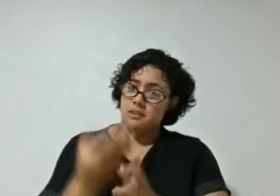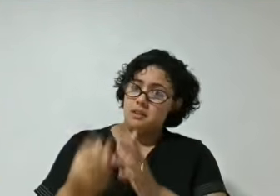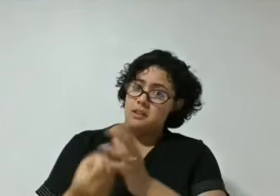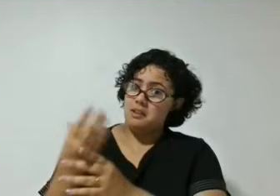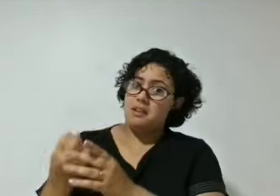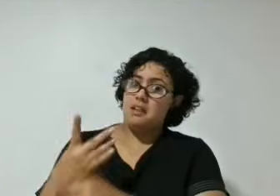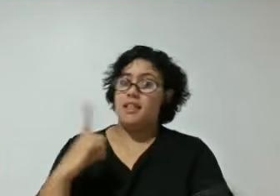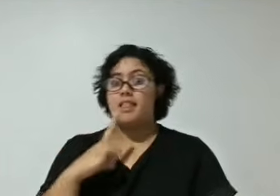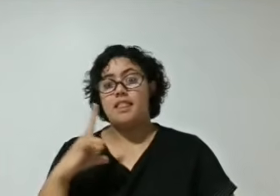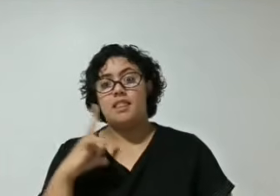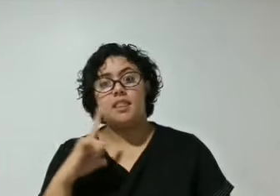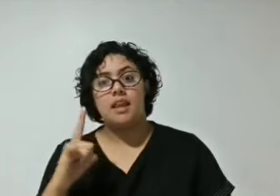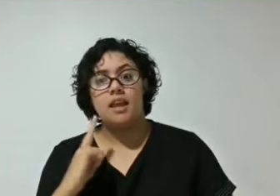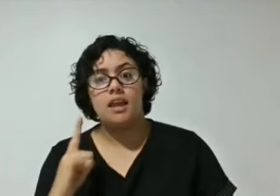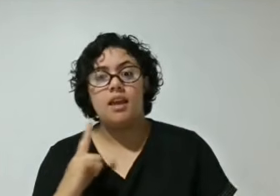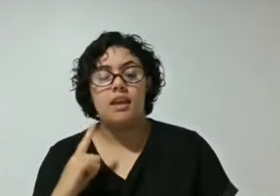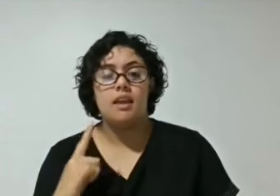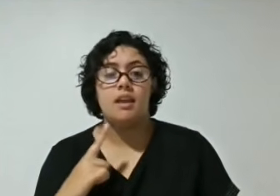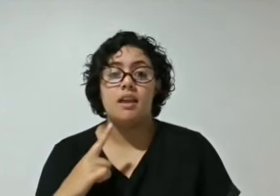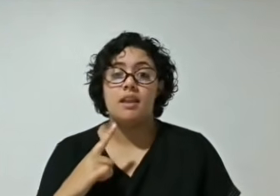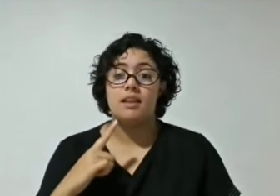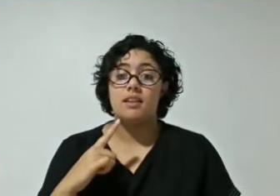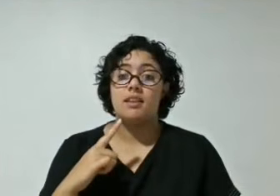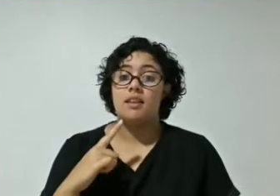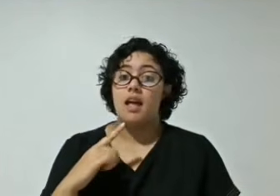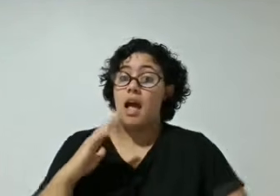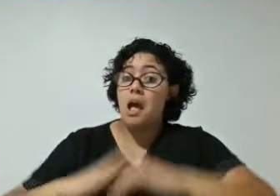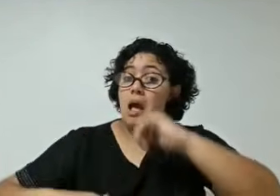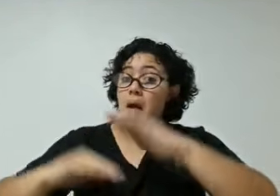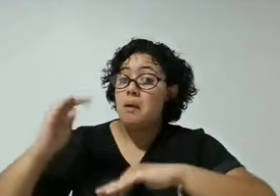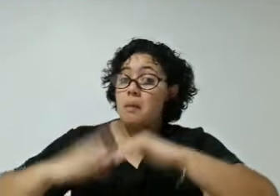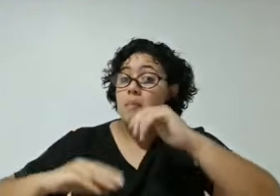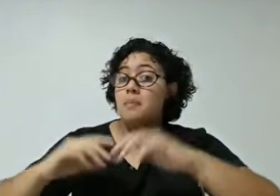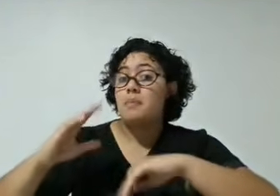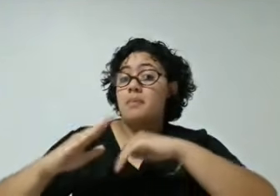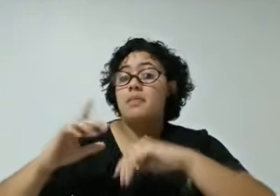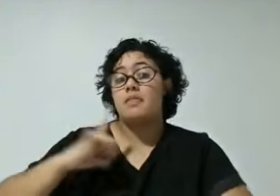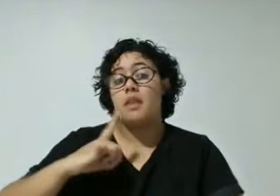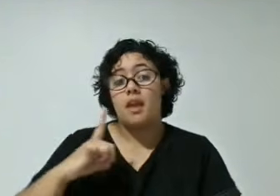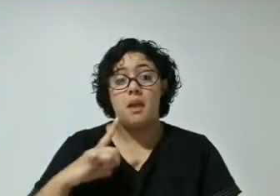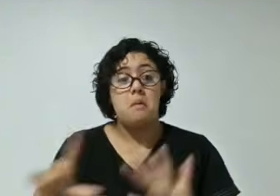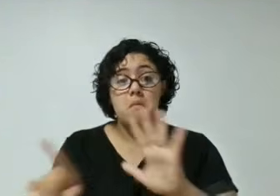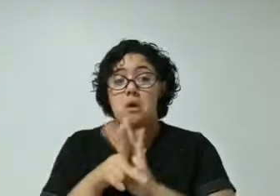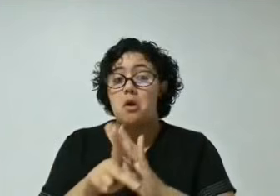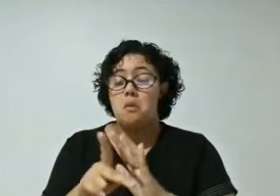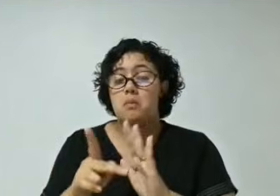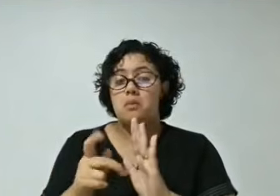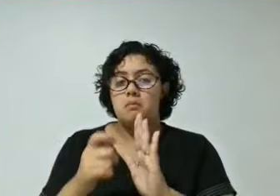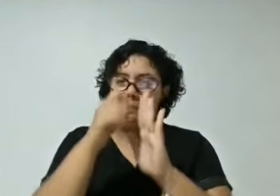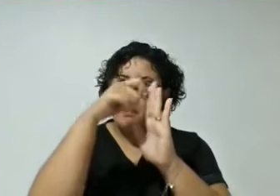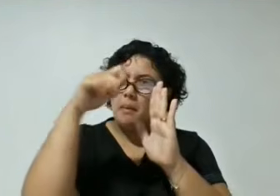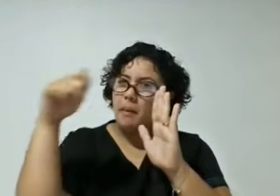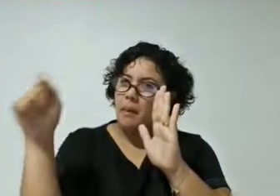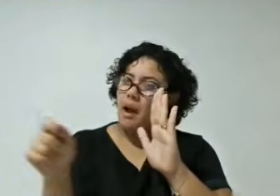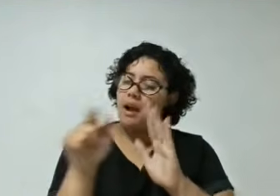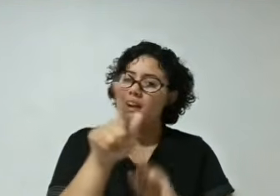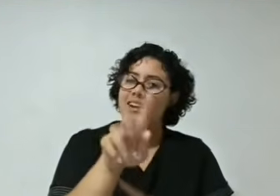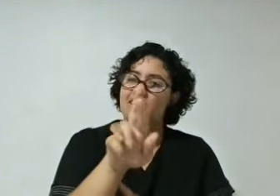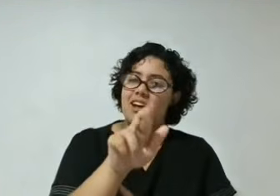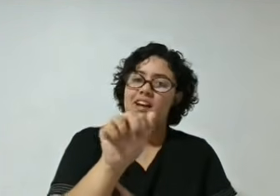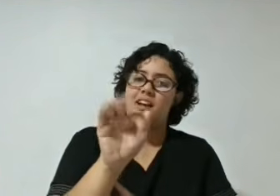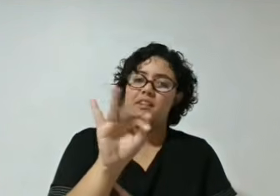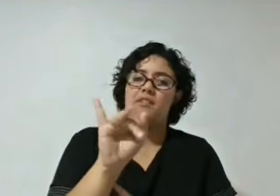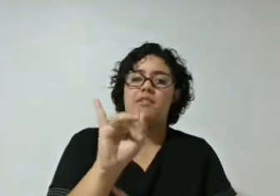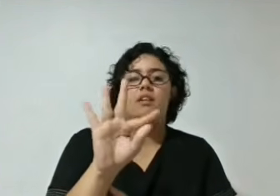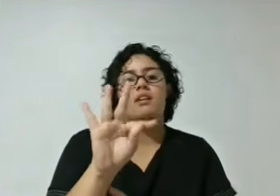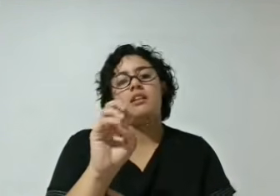são muito talentosos no desenho e no próprio grafite, e a relação entre eles e com a professora. Então, eu